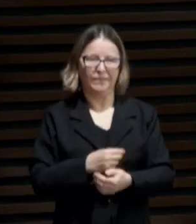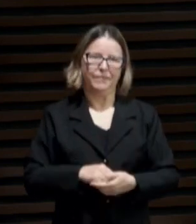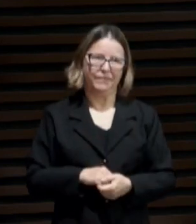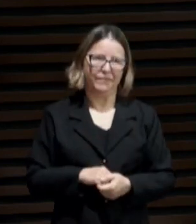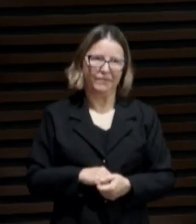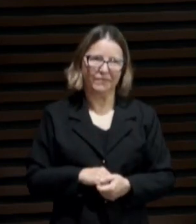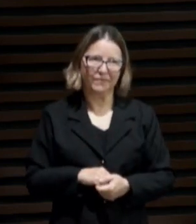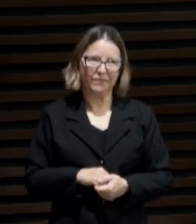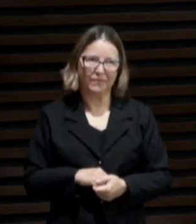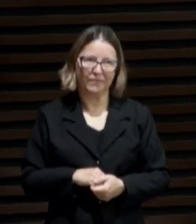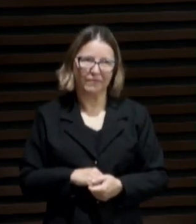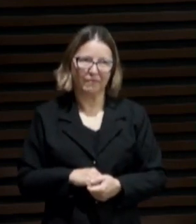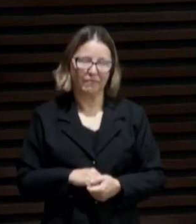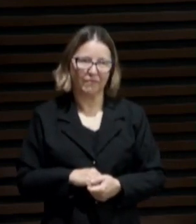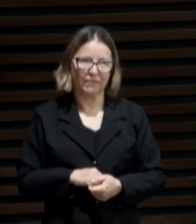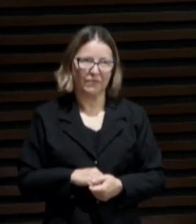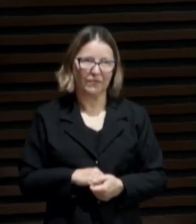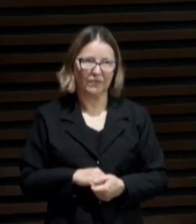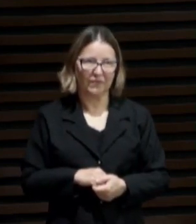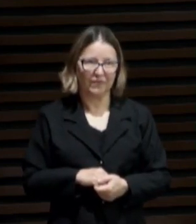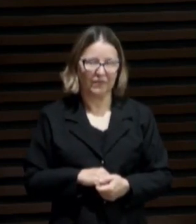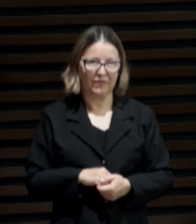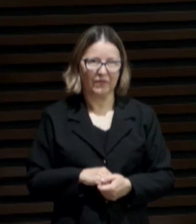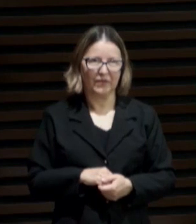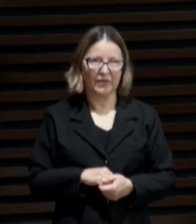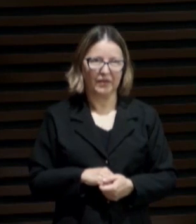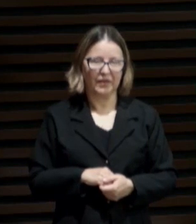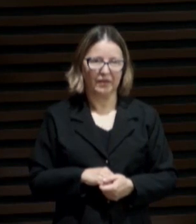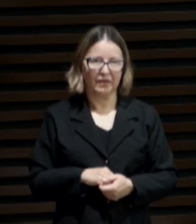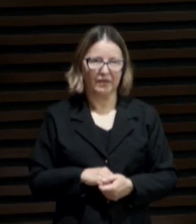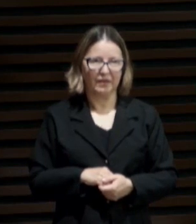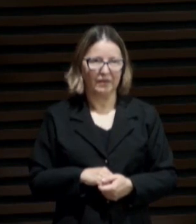Senhor. Então isso aqui, meus irmãos, não escapa a ninguém.